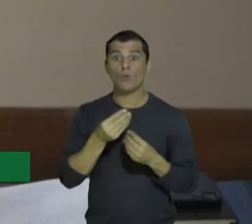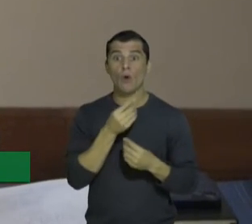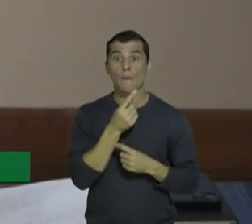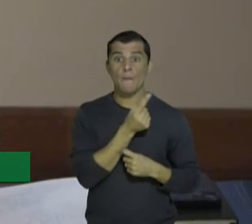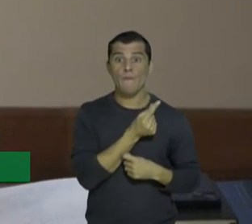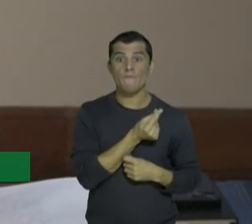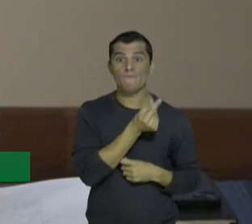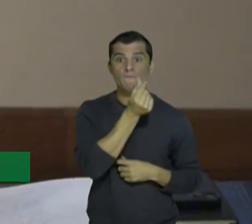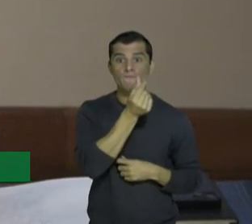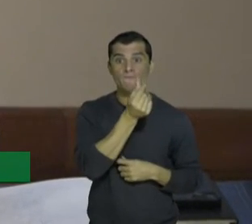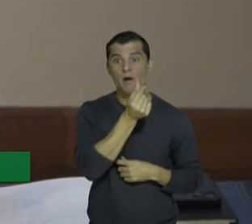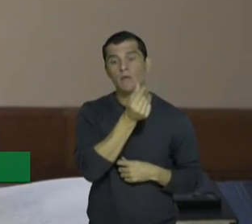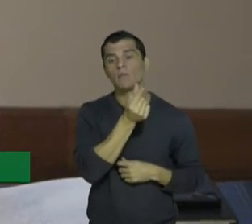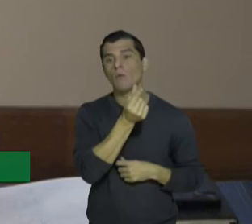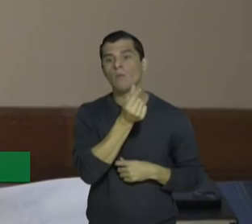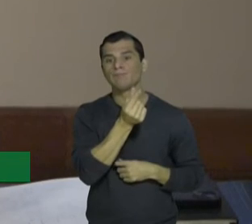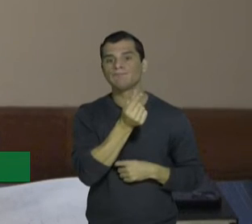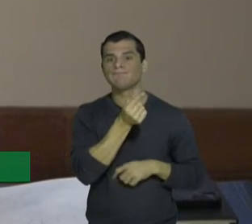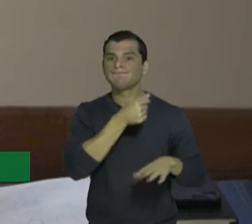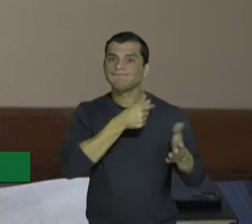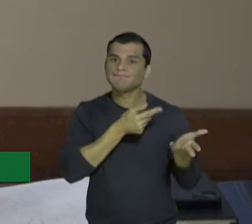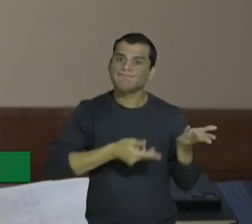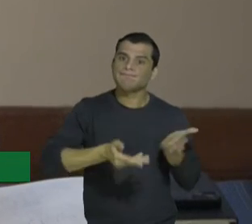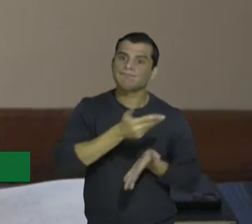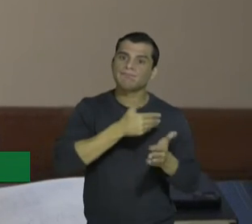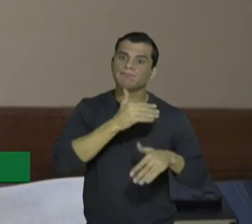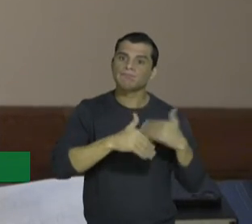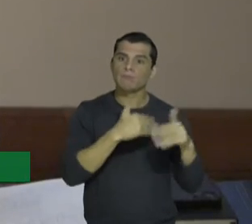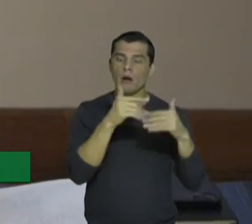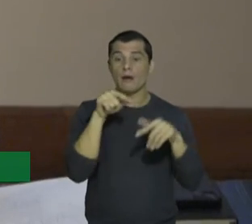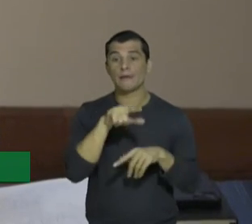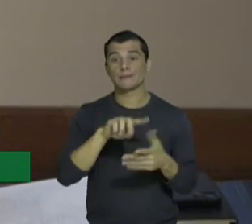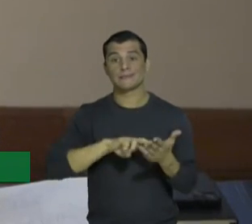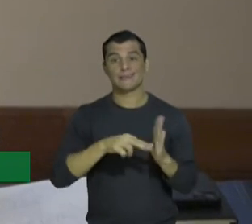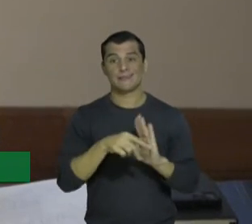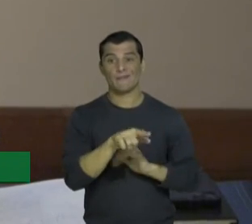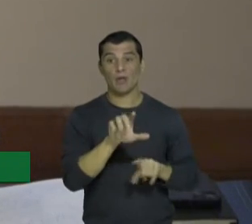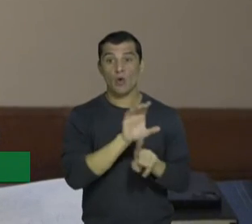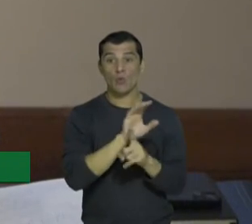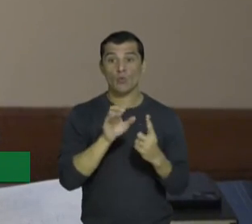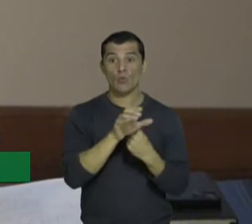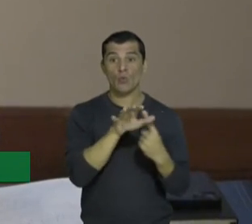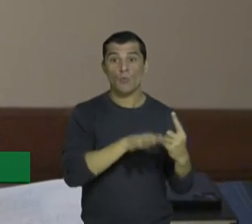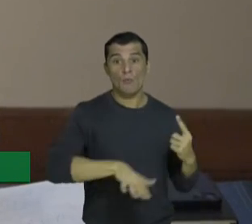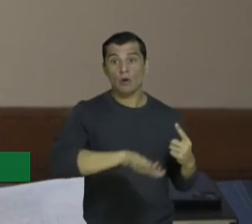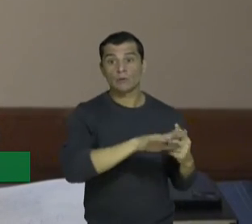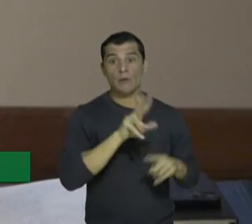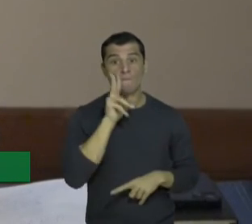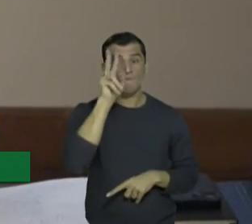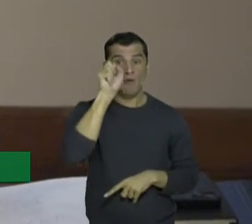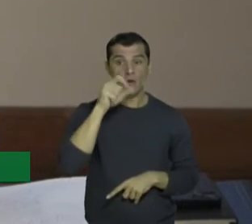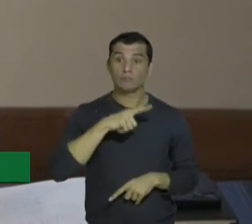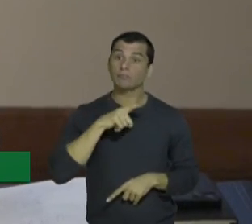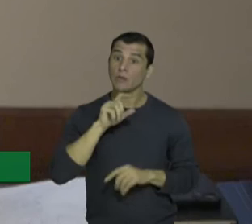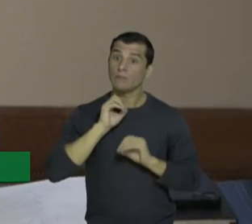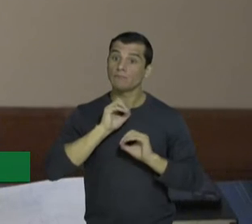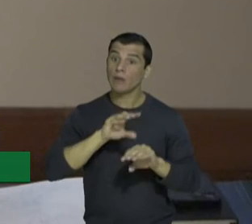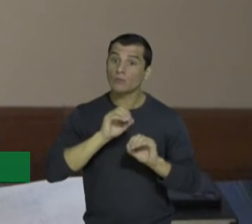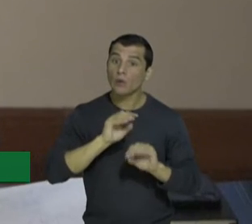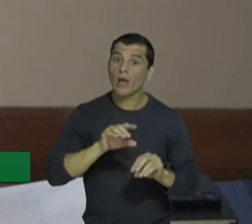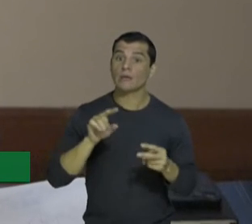tem uma comunidade mais forte uma comunidade que tem educação uma comunidade que tem